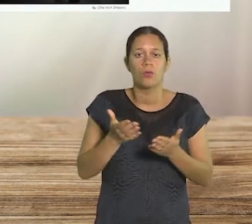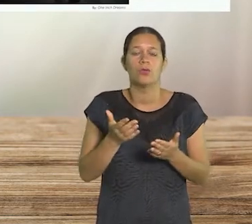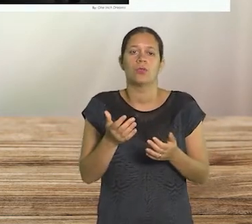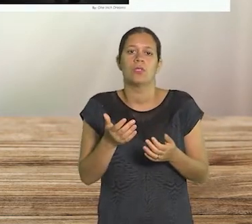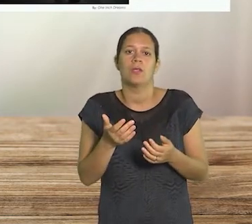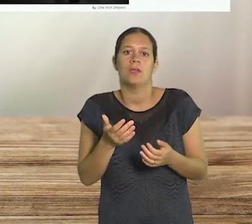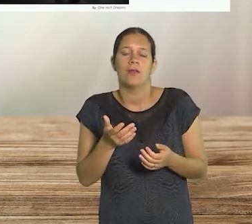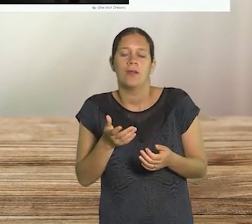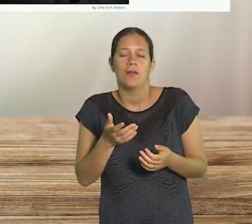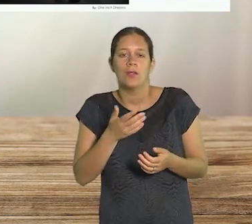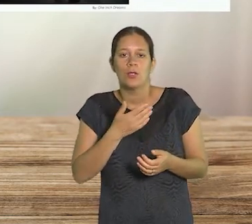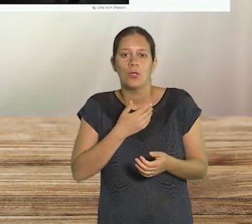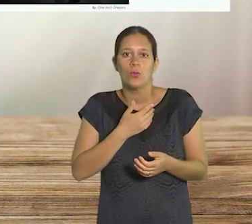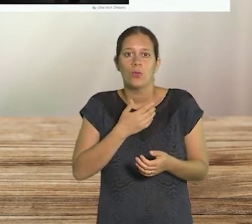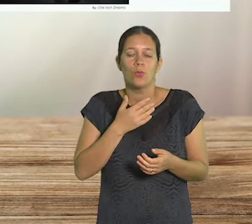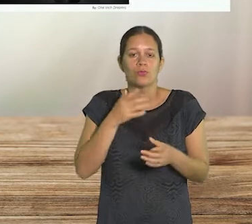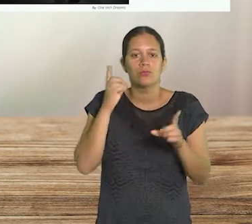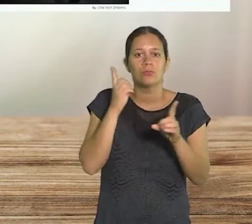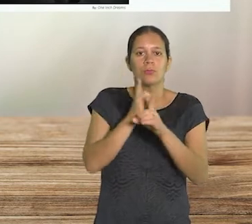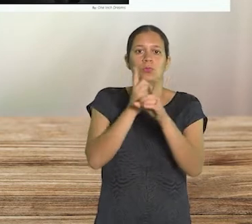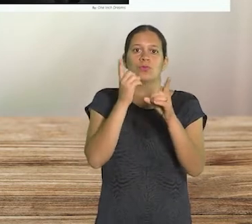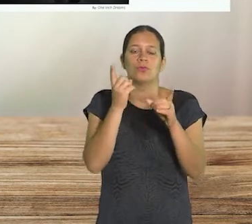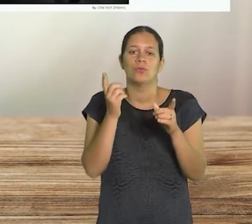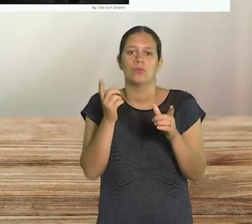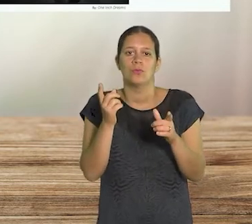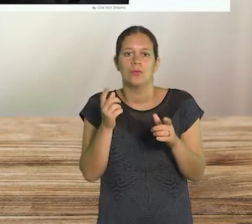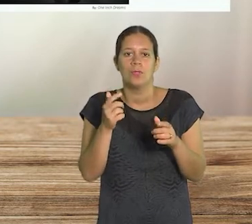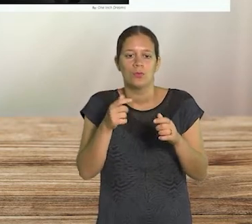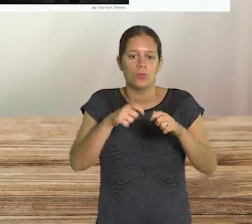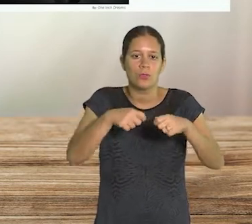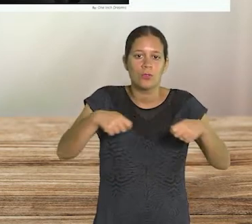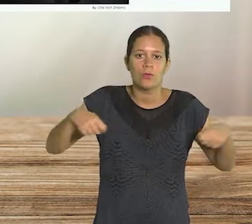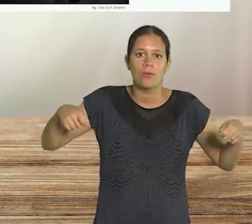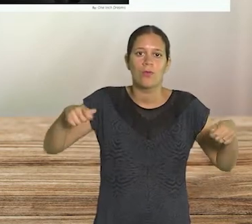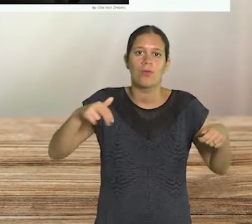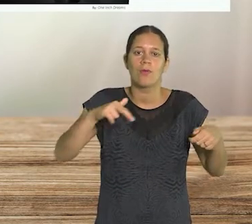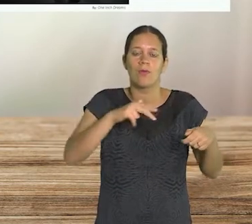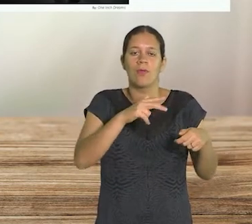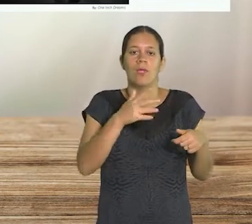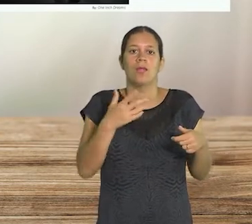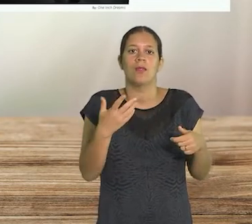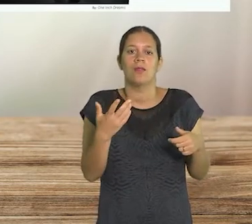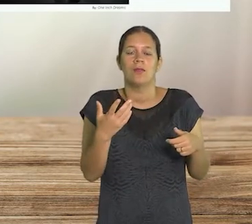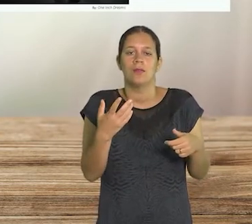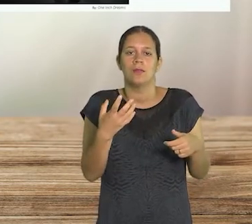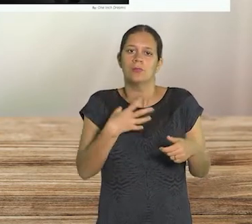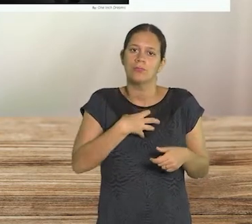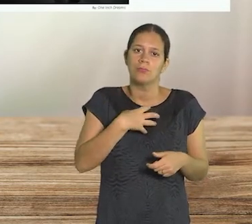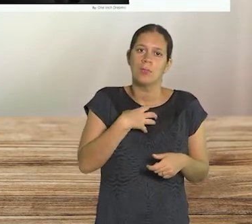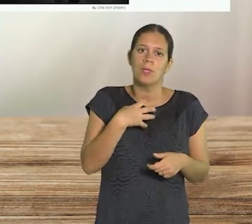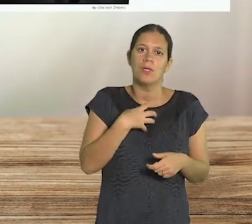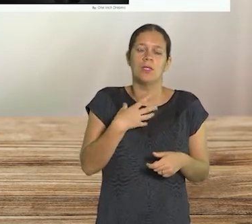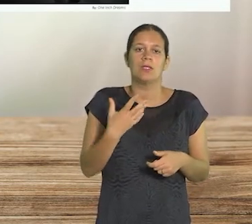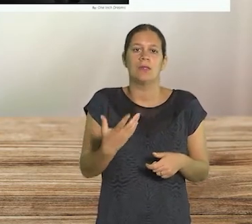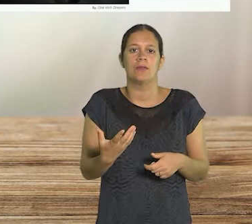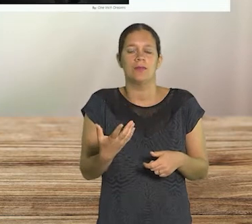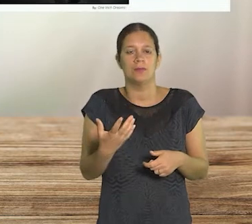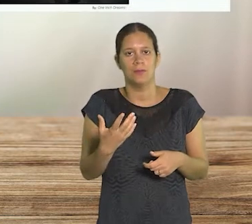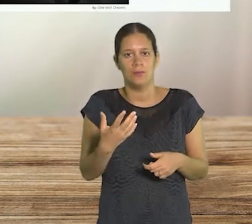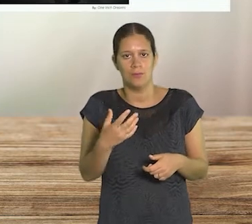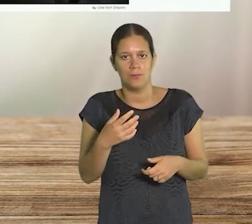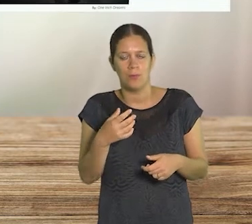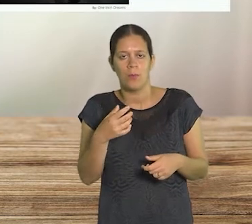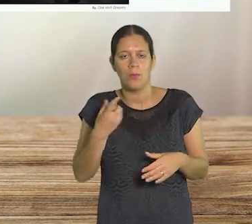aí encontrou no slackline um equilíbrio para a vida, interagindo de forma única com os meios, buscando, no vazio